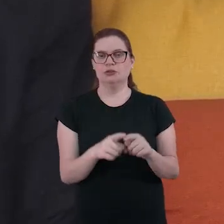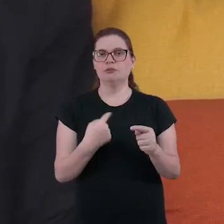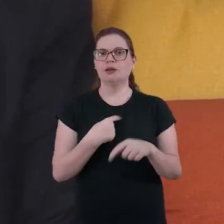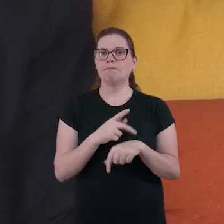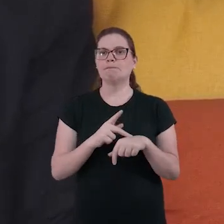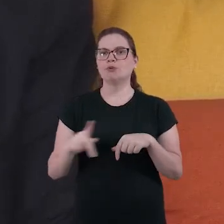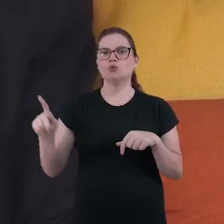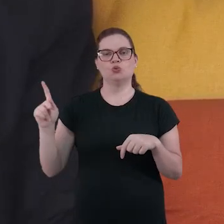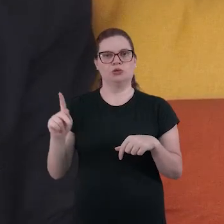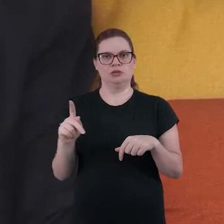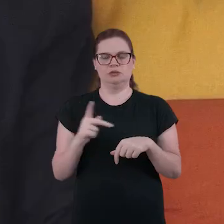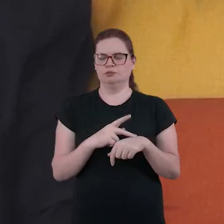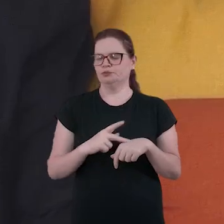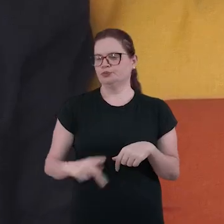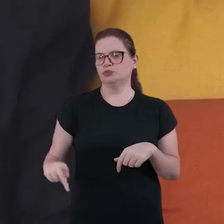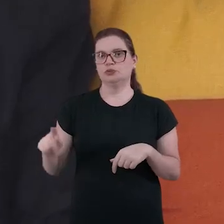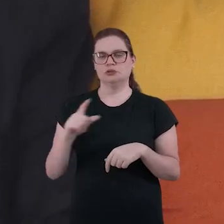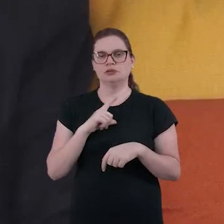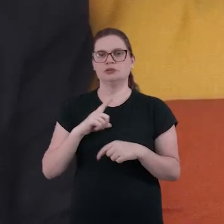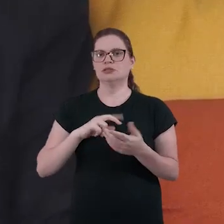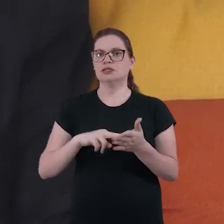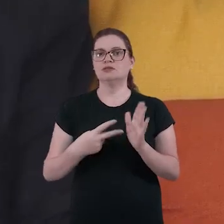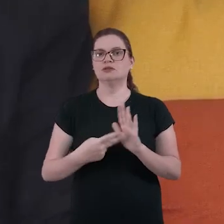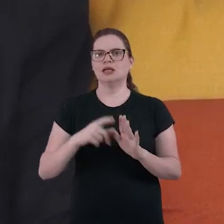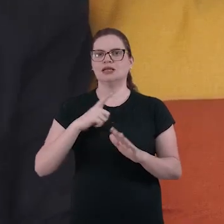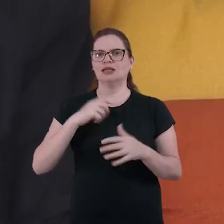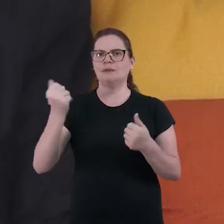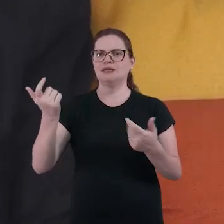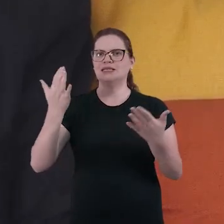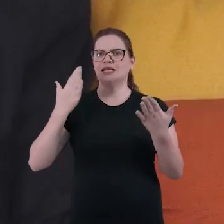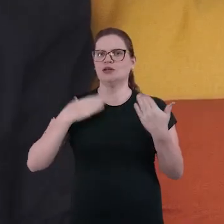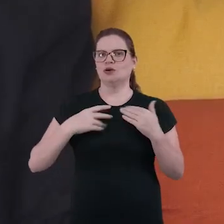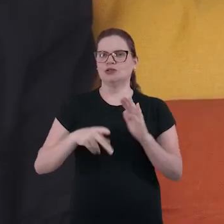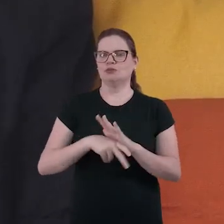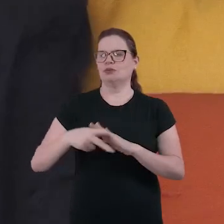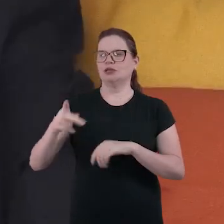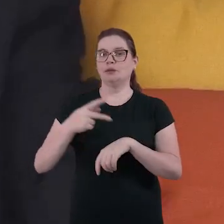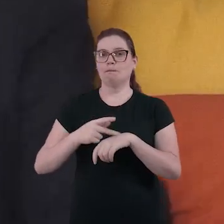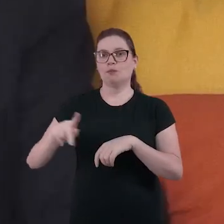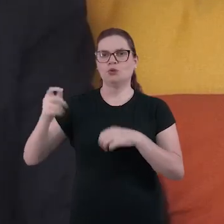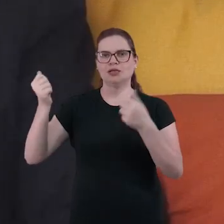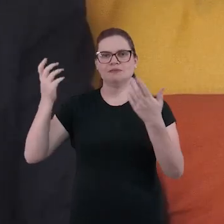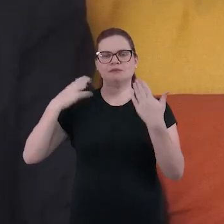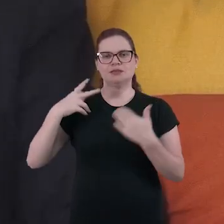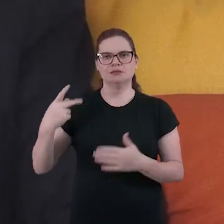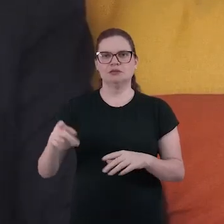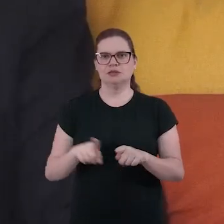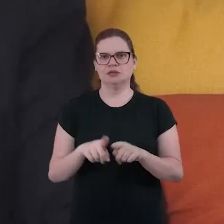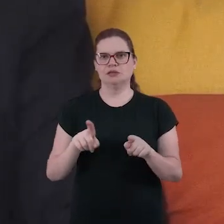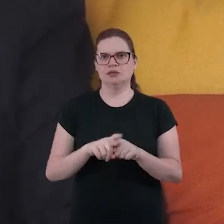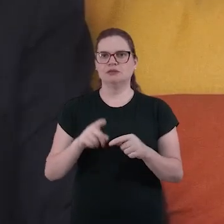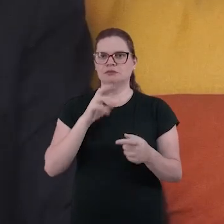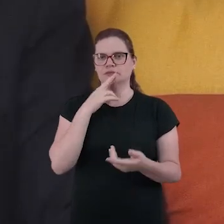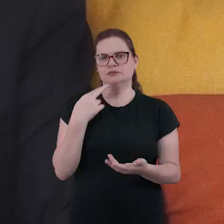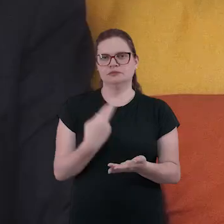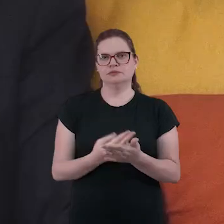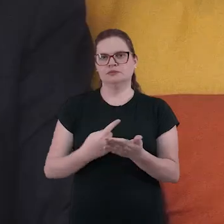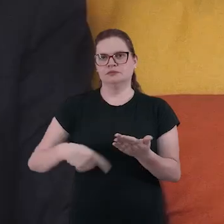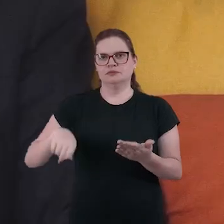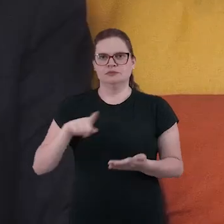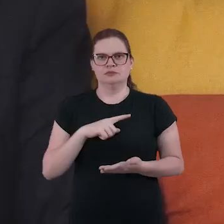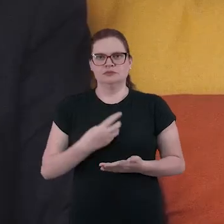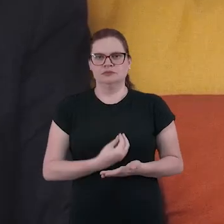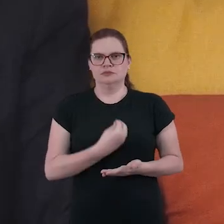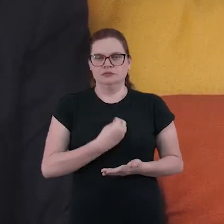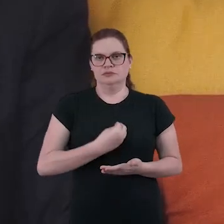moderada, ela é cheia da misericórdia do Senhor e também dos bons frutos que o Espírito renova na